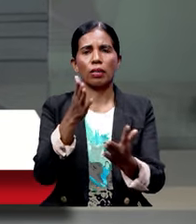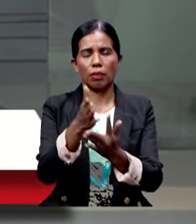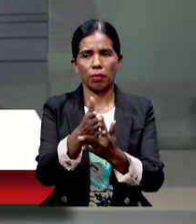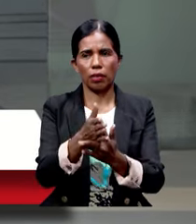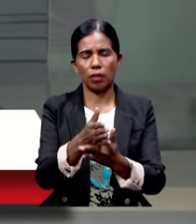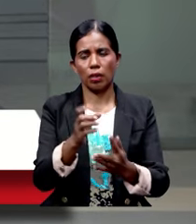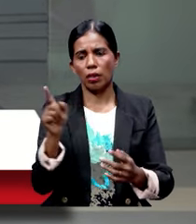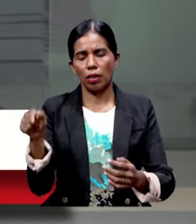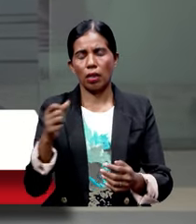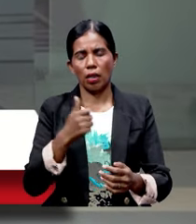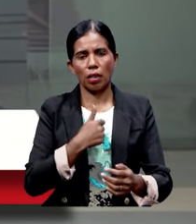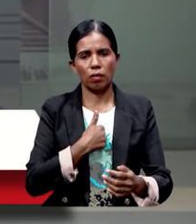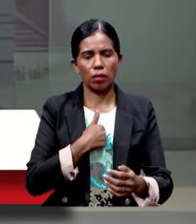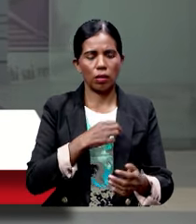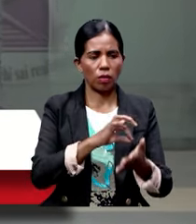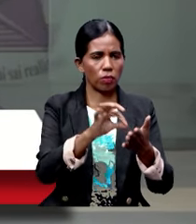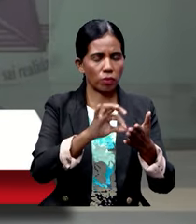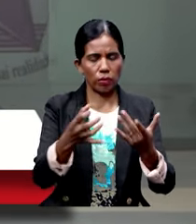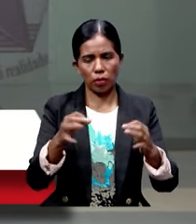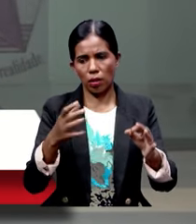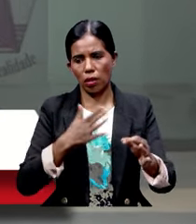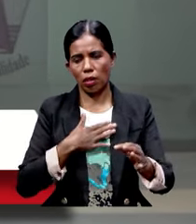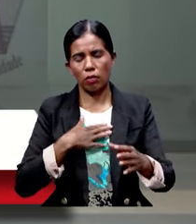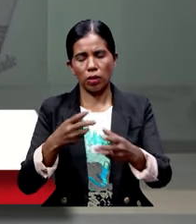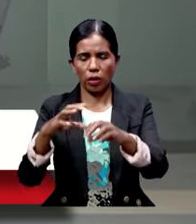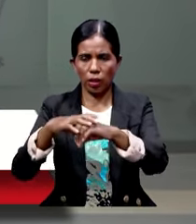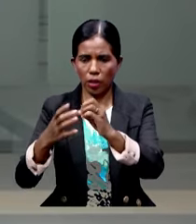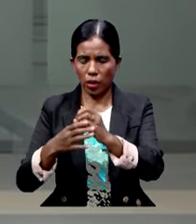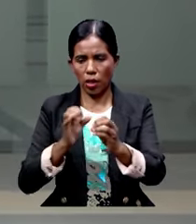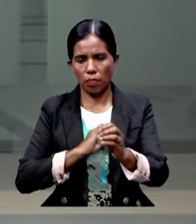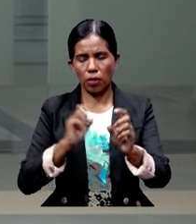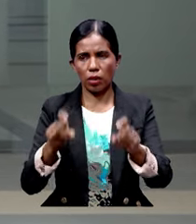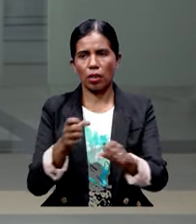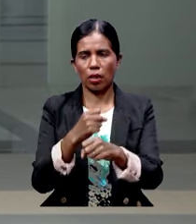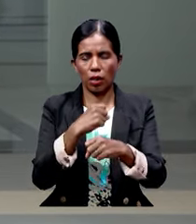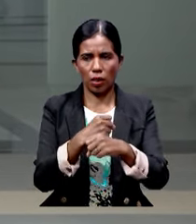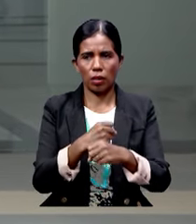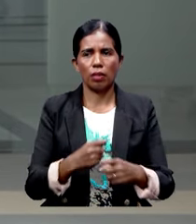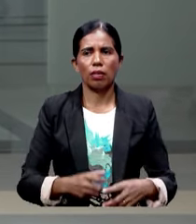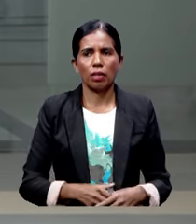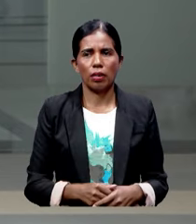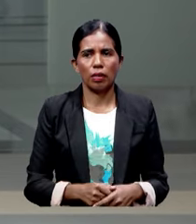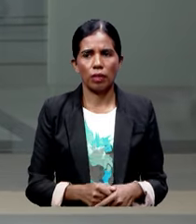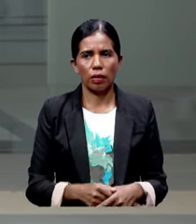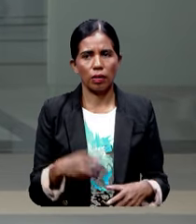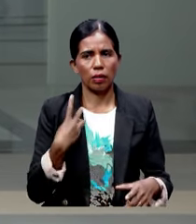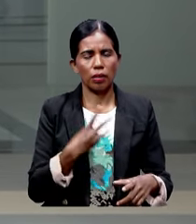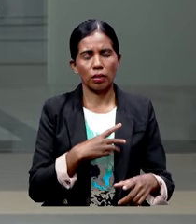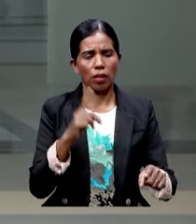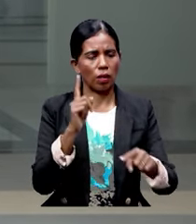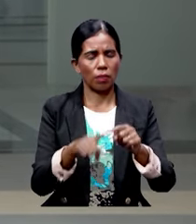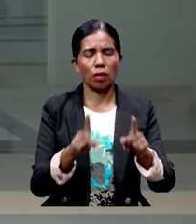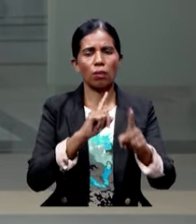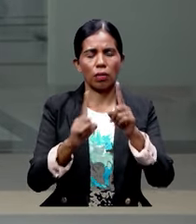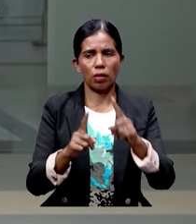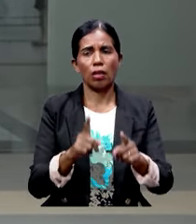ne hau niang ida ne hau surat tiona ida ne hau sukat tiona ida ne hau magtenggi halo intang ita bukan la dia.